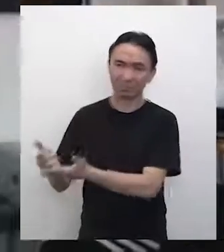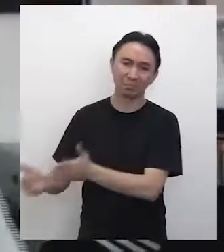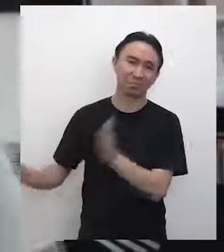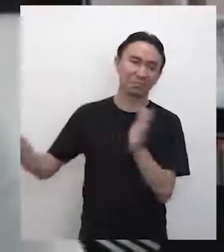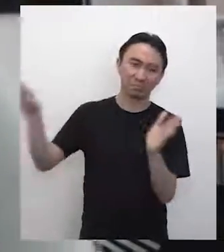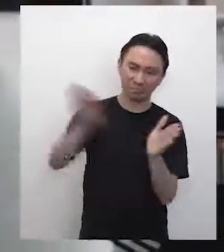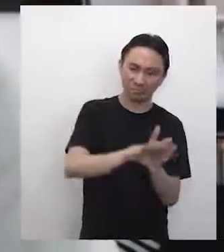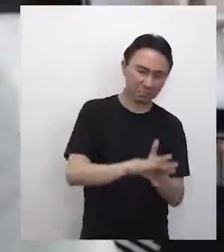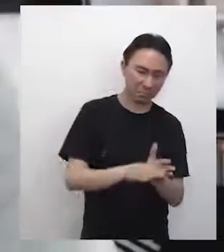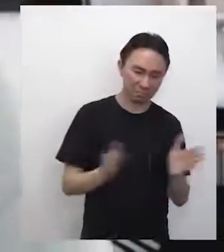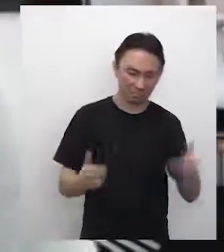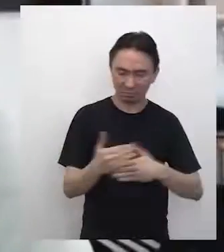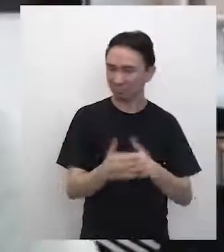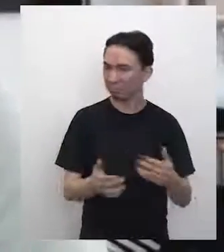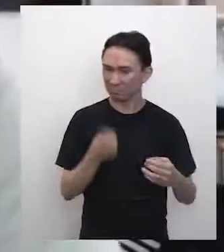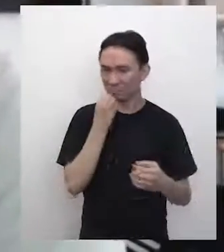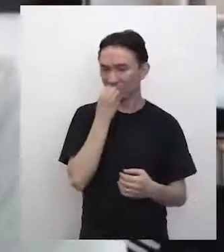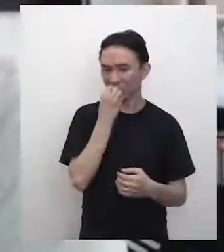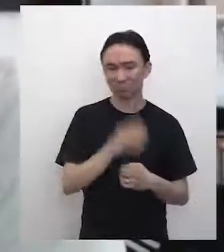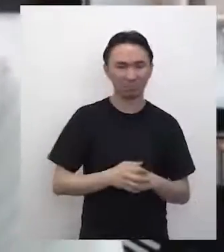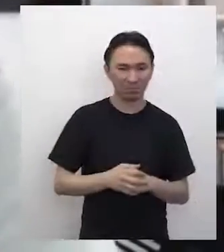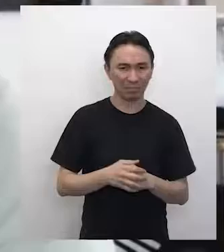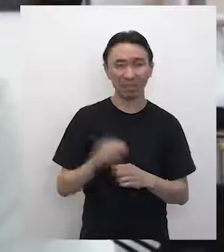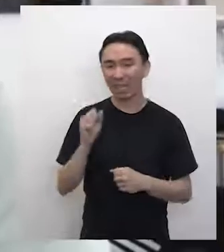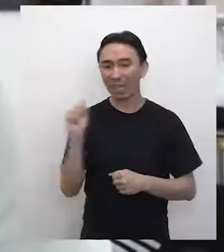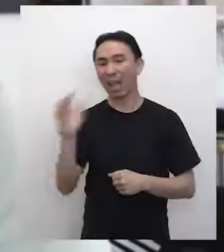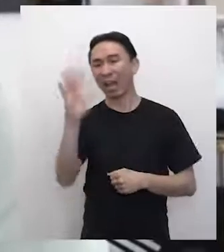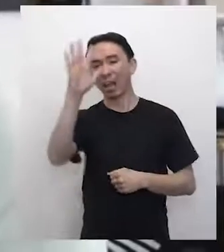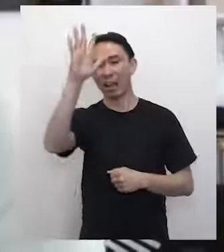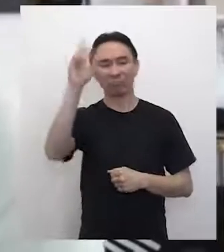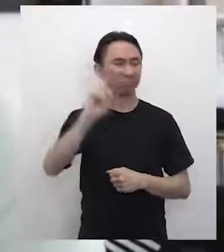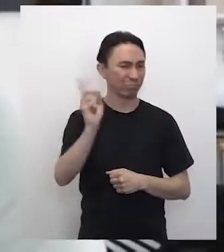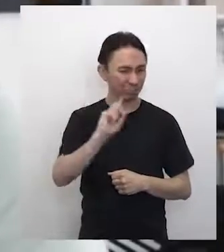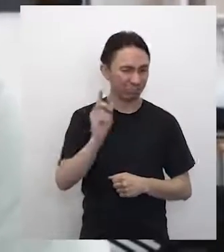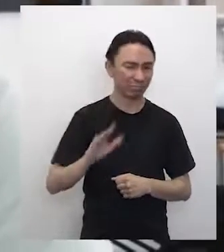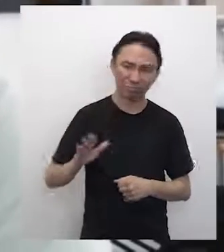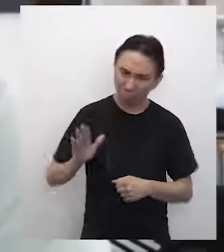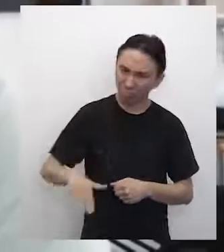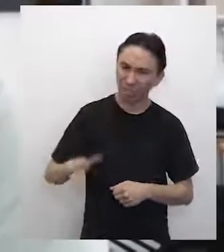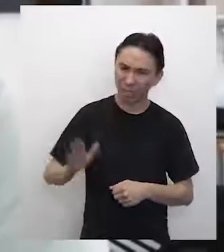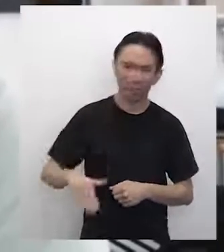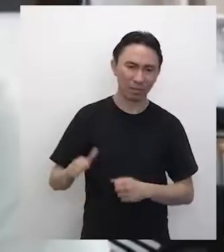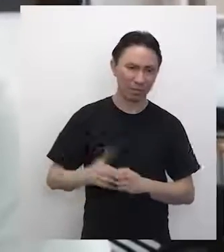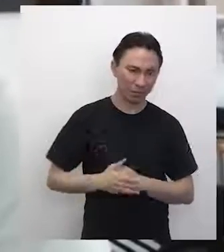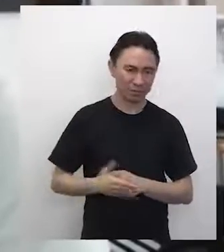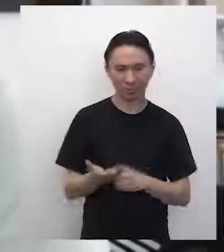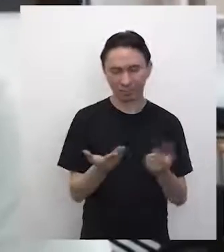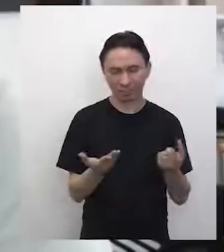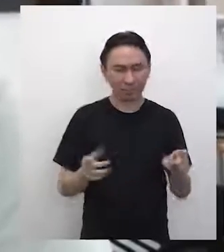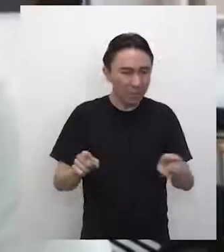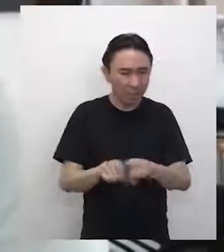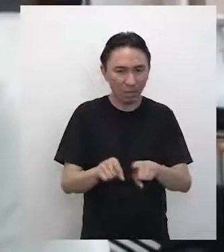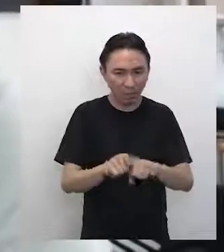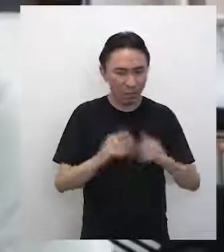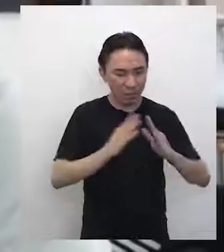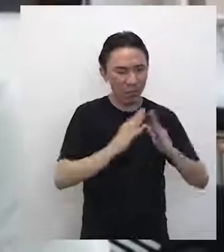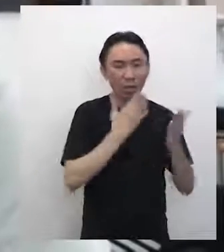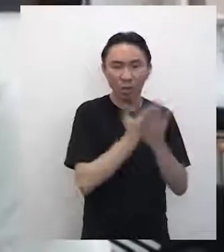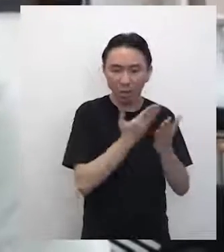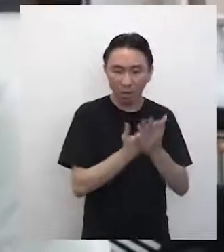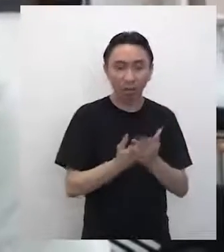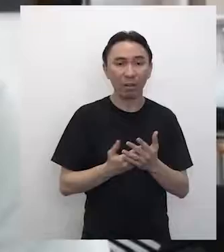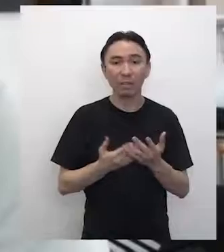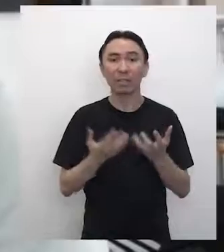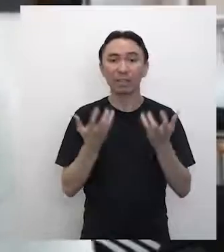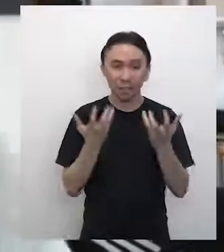Então, não é caro, né? E as escolas também que quiserem, né, adquirir esse tipo de peça,